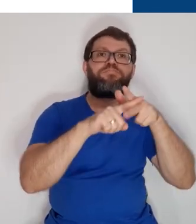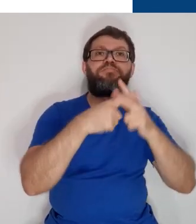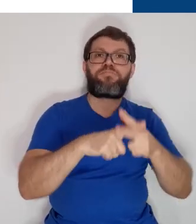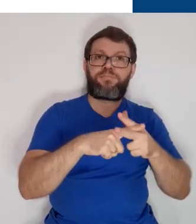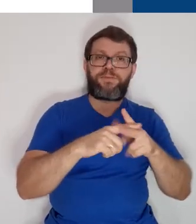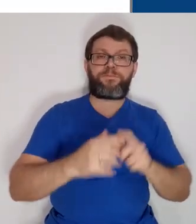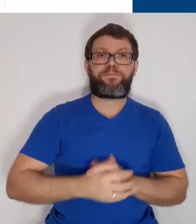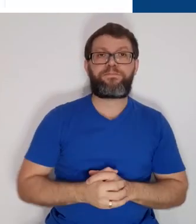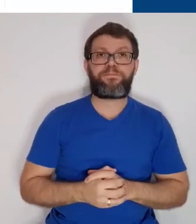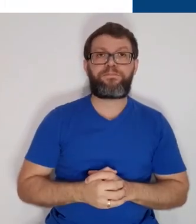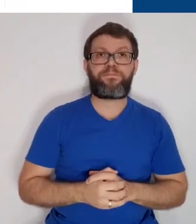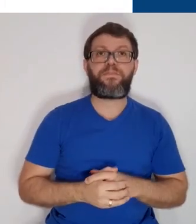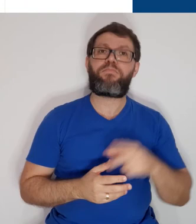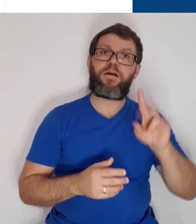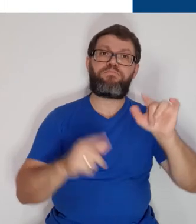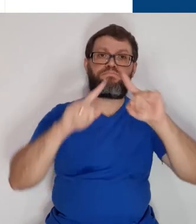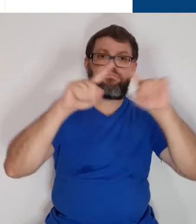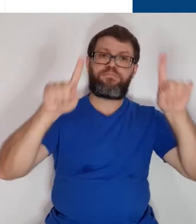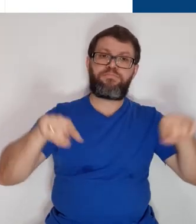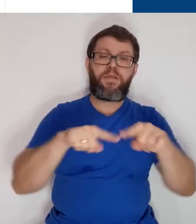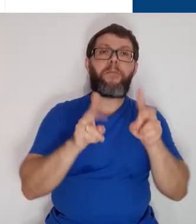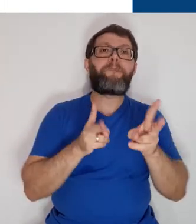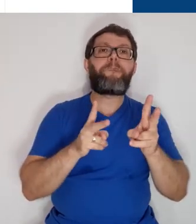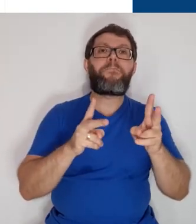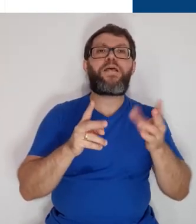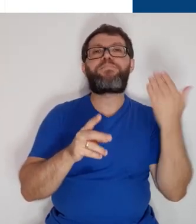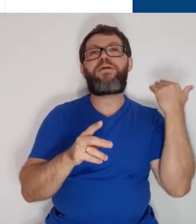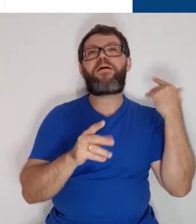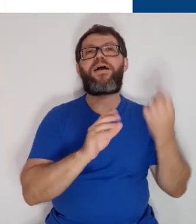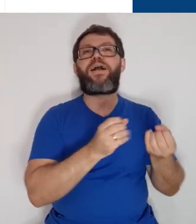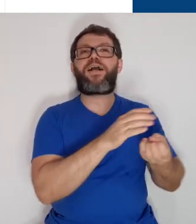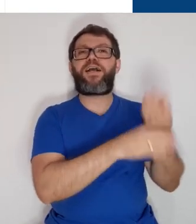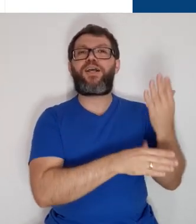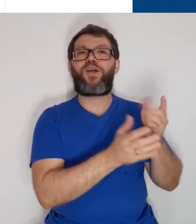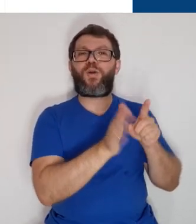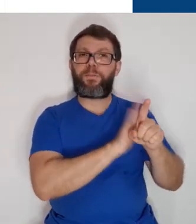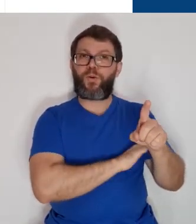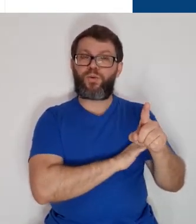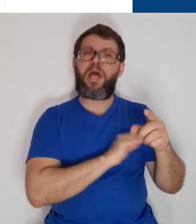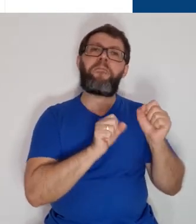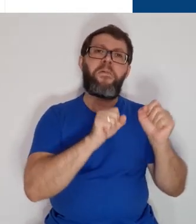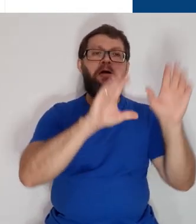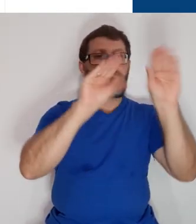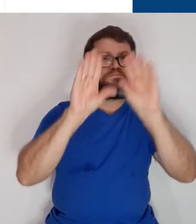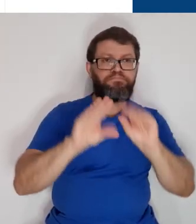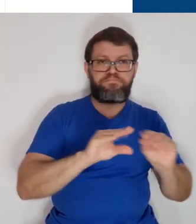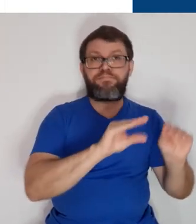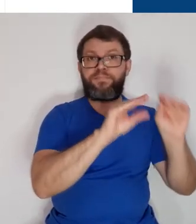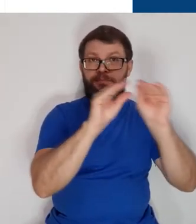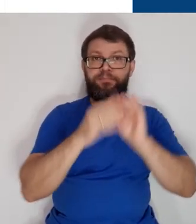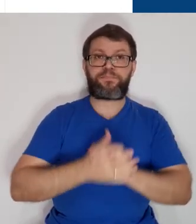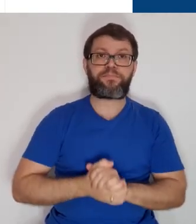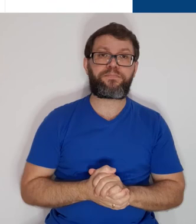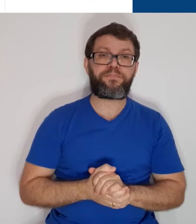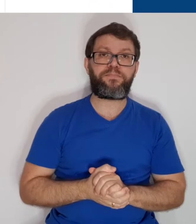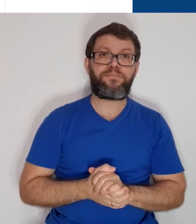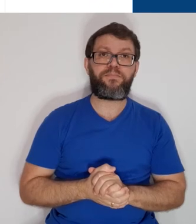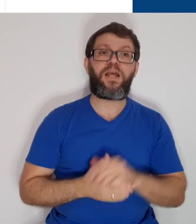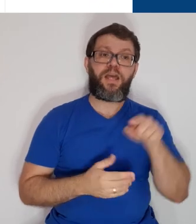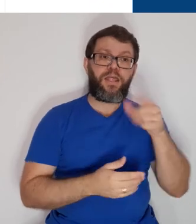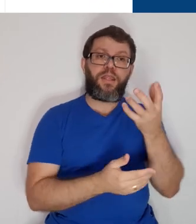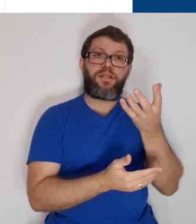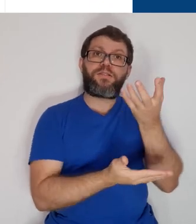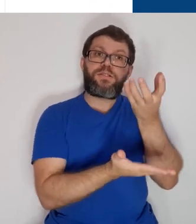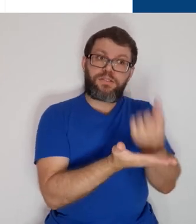editar e em seguida vamos ter a mesma tela em que criamos a pergunta e aí fazemos as alterações necessárias